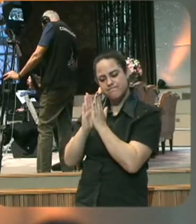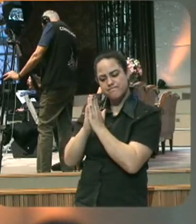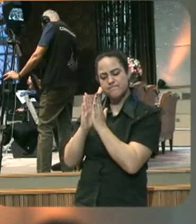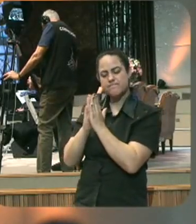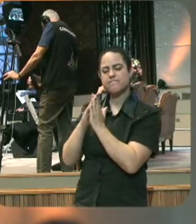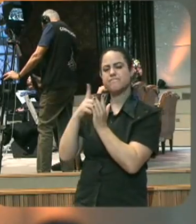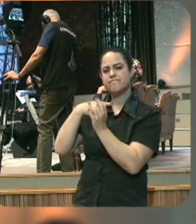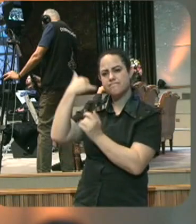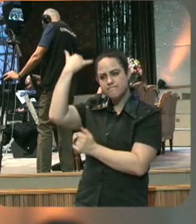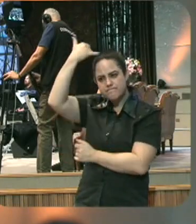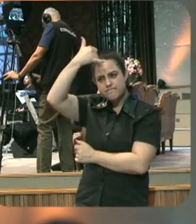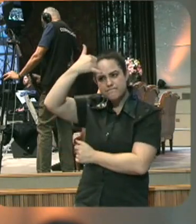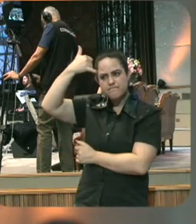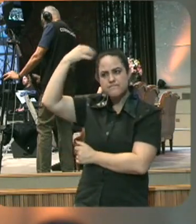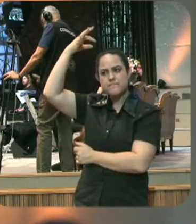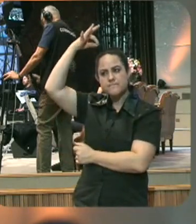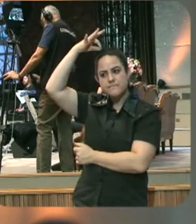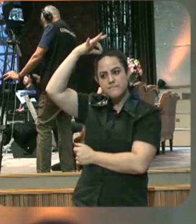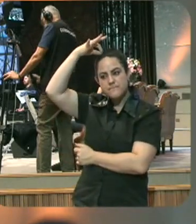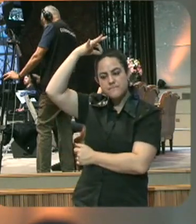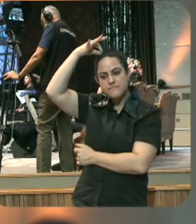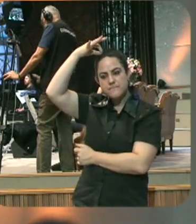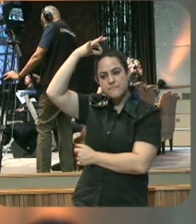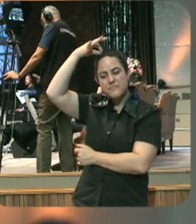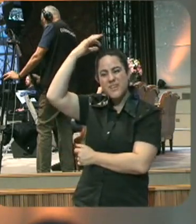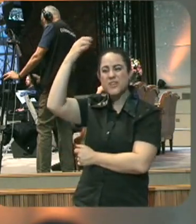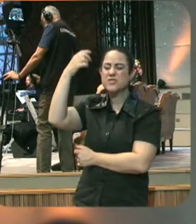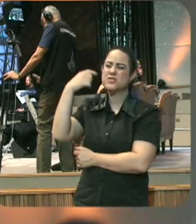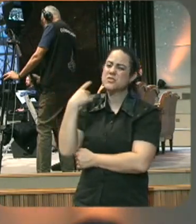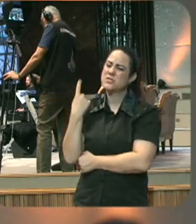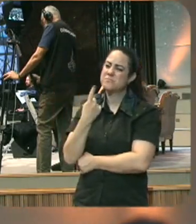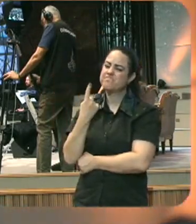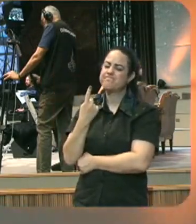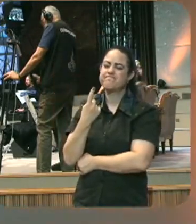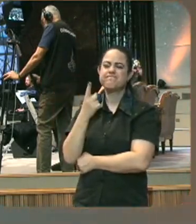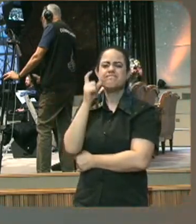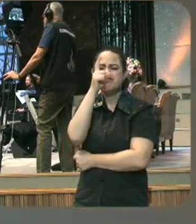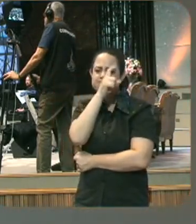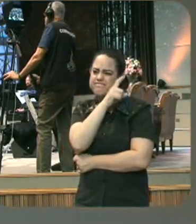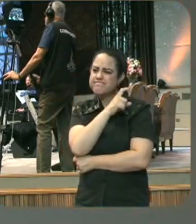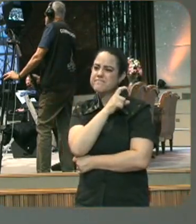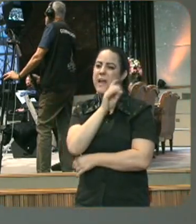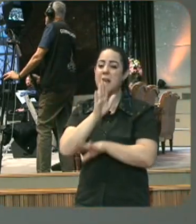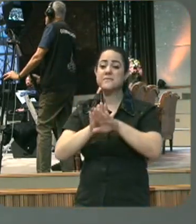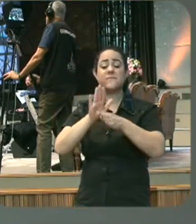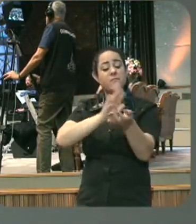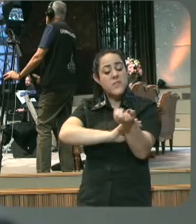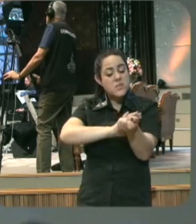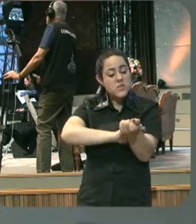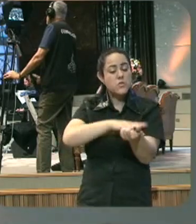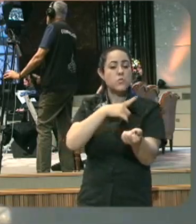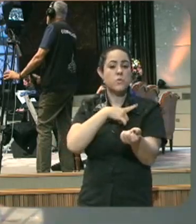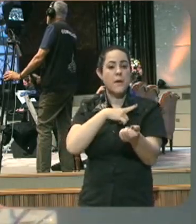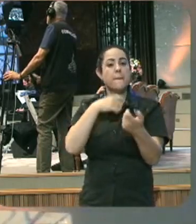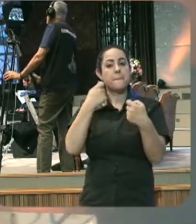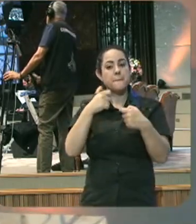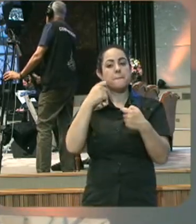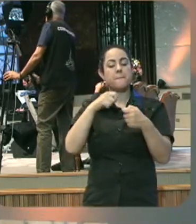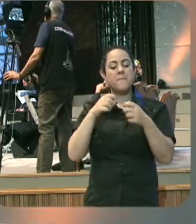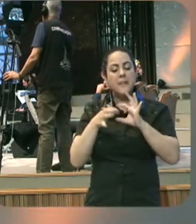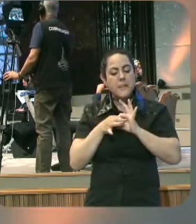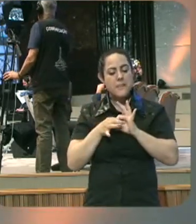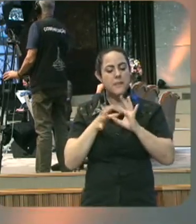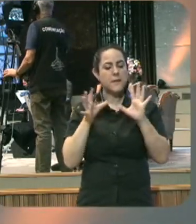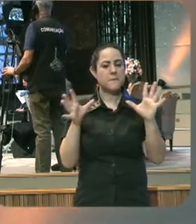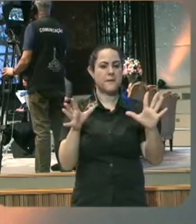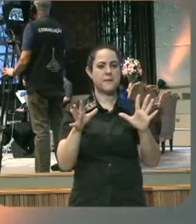de unção do Espírito, para você não fazer isso sozinho. Às vezes você está ligado a algum vício, você precisa de uma